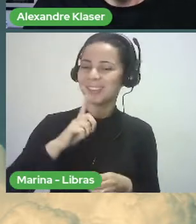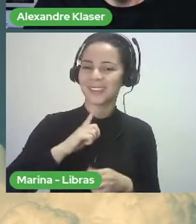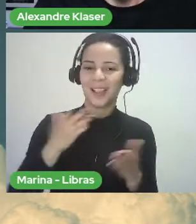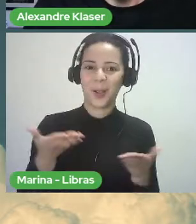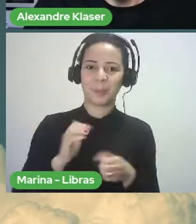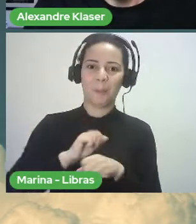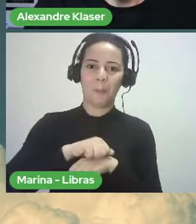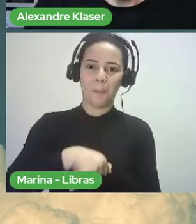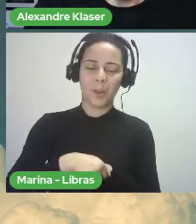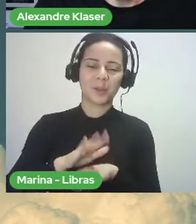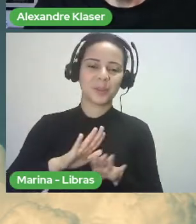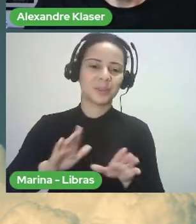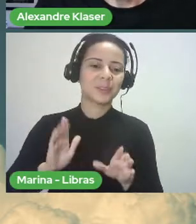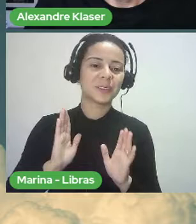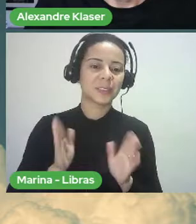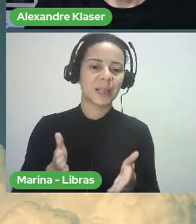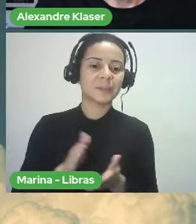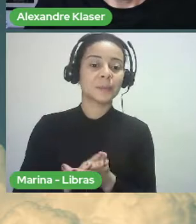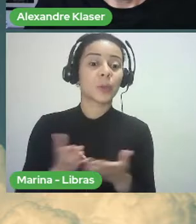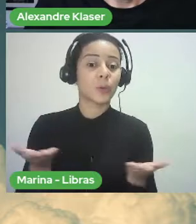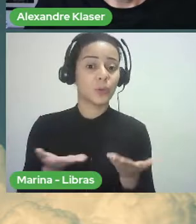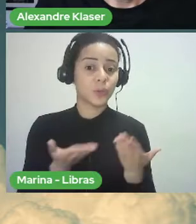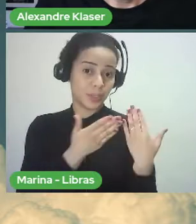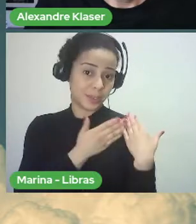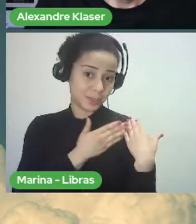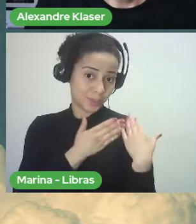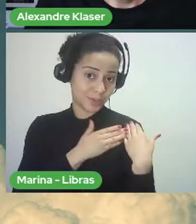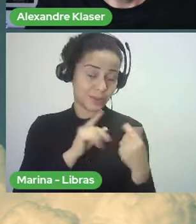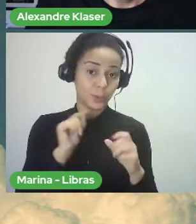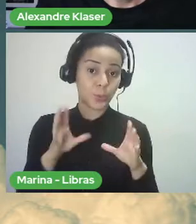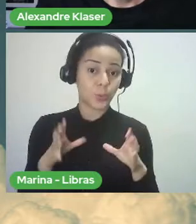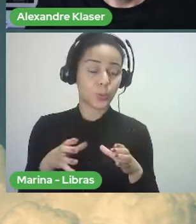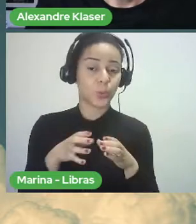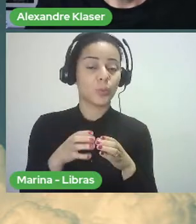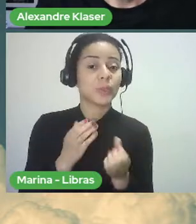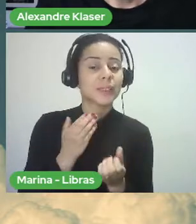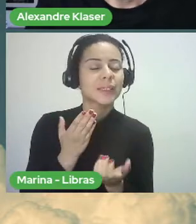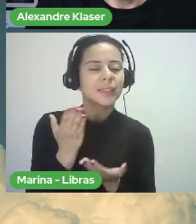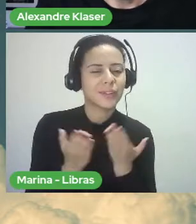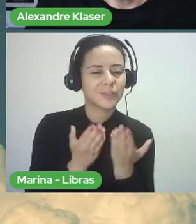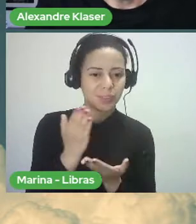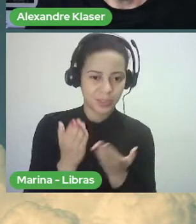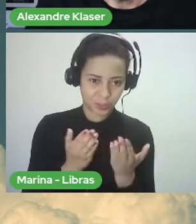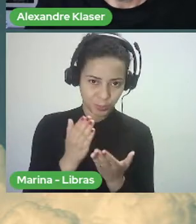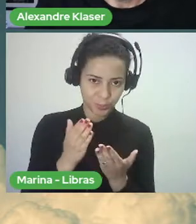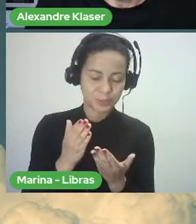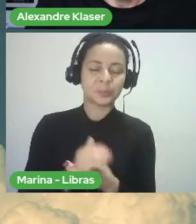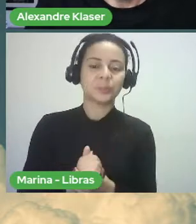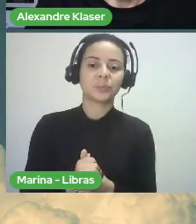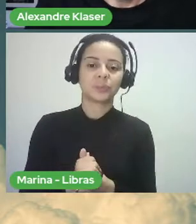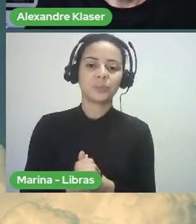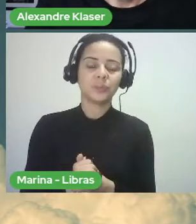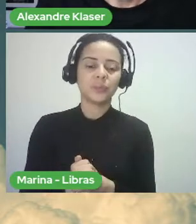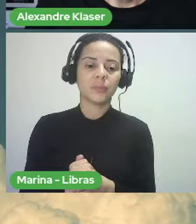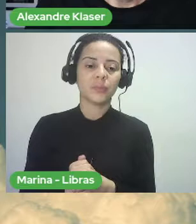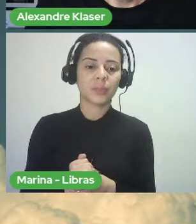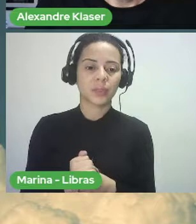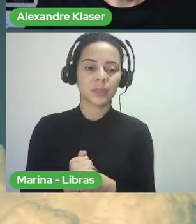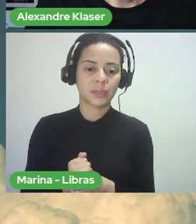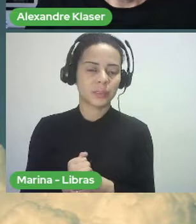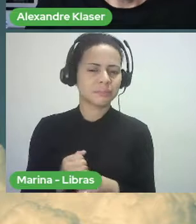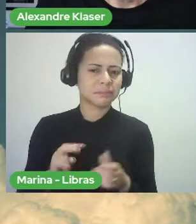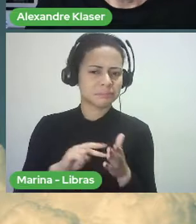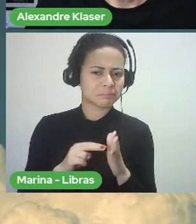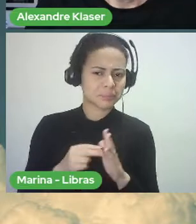9 anos na TOTWORKS, hoje em dia eu estou como responsável pela linha de serviço que a gente chama de transformação digital e operações, que ela basicamente tem